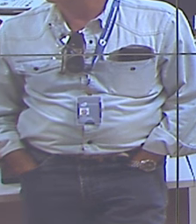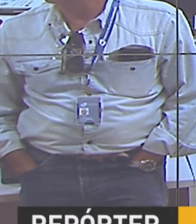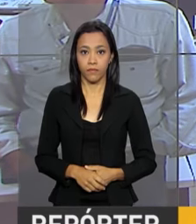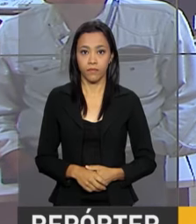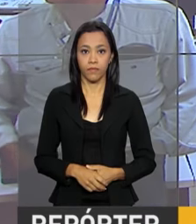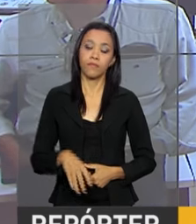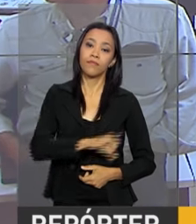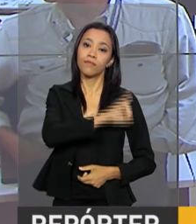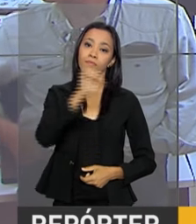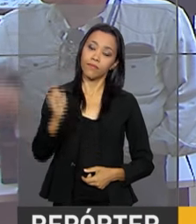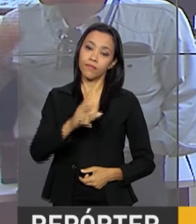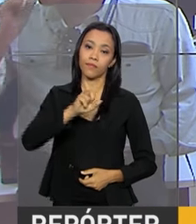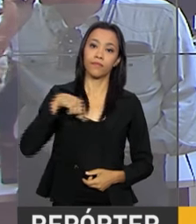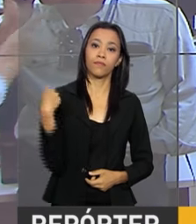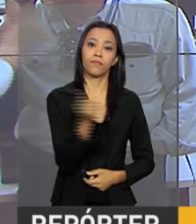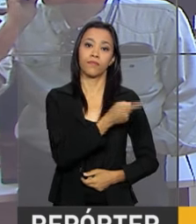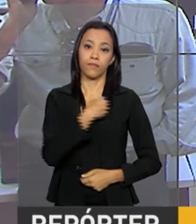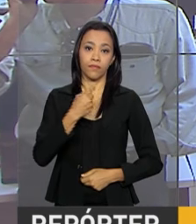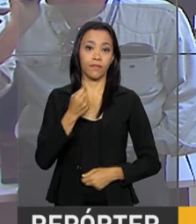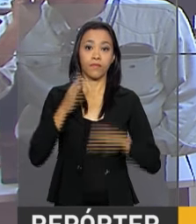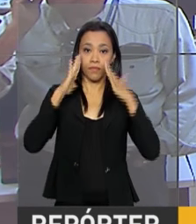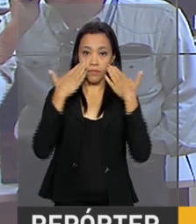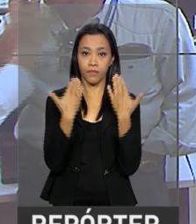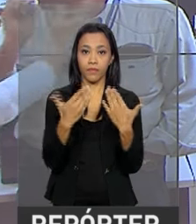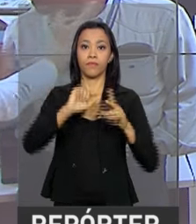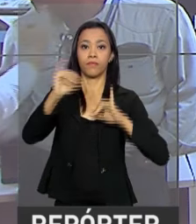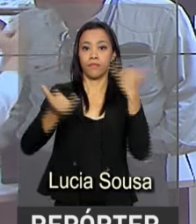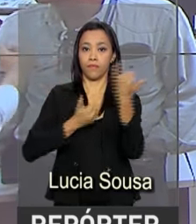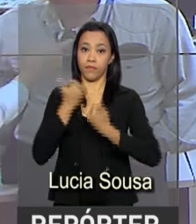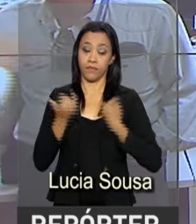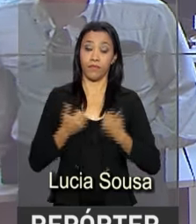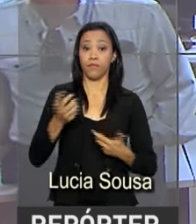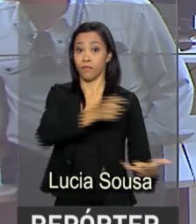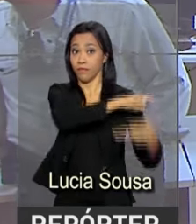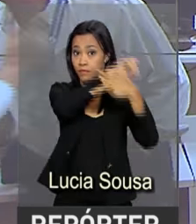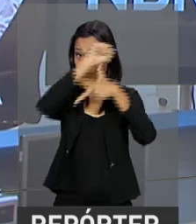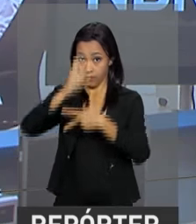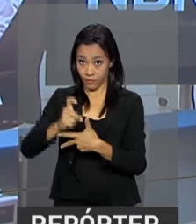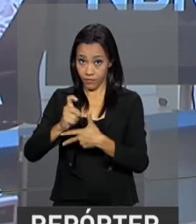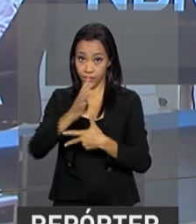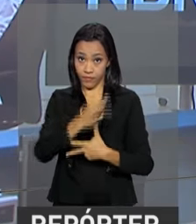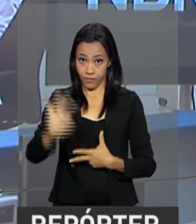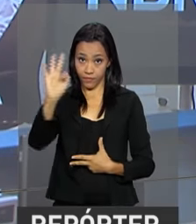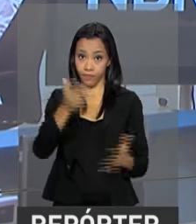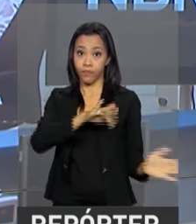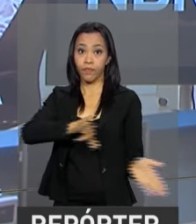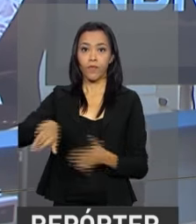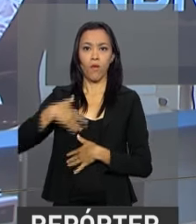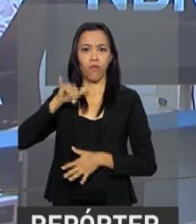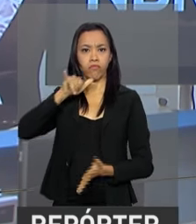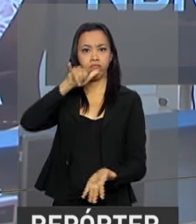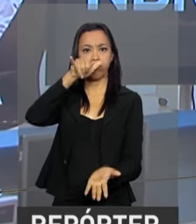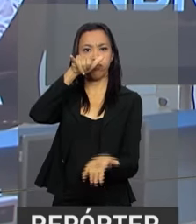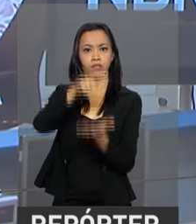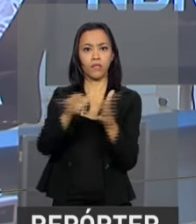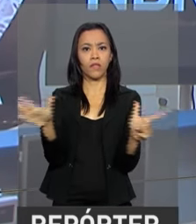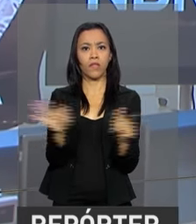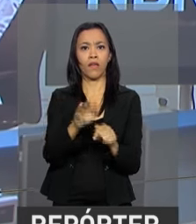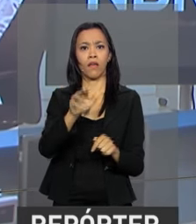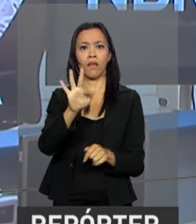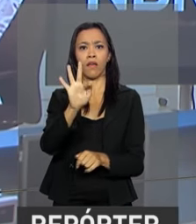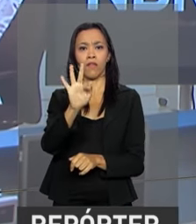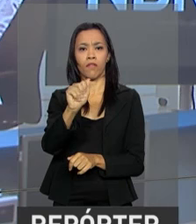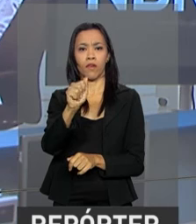Olá, o repórter NBR está de volta com as notícias do poder executivo federal. Um avião da Força Aérea Brasileira vai levar